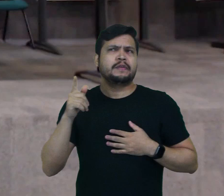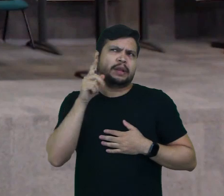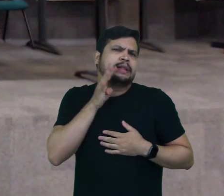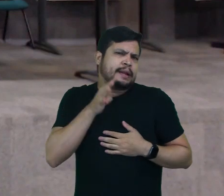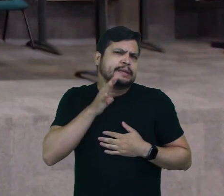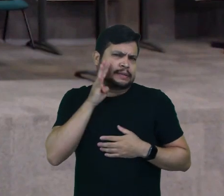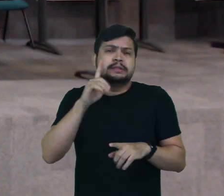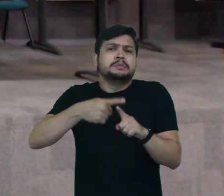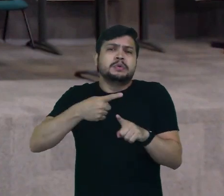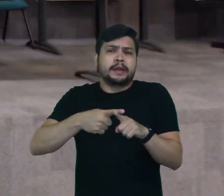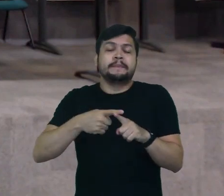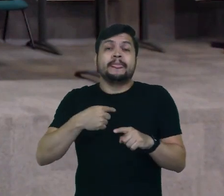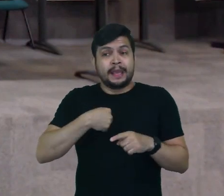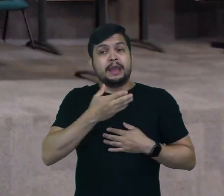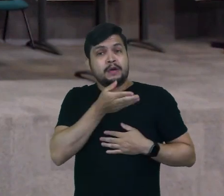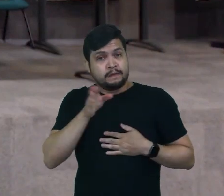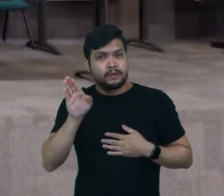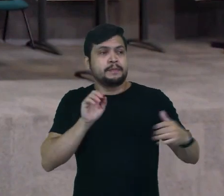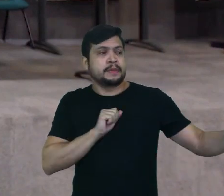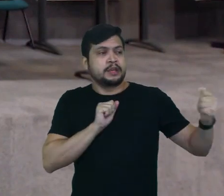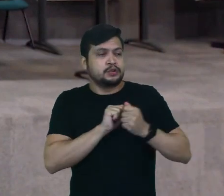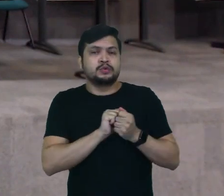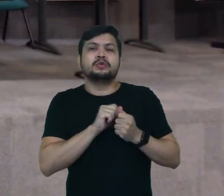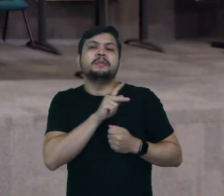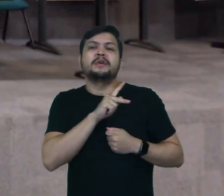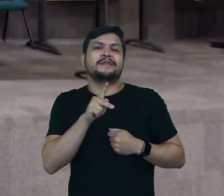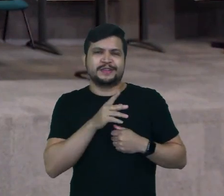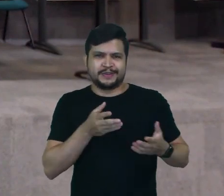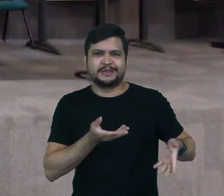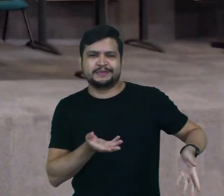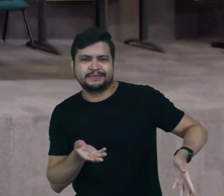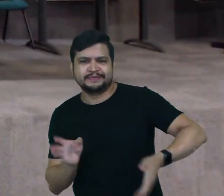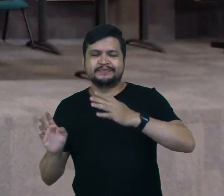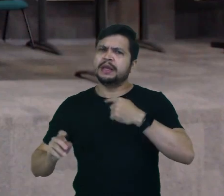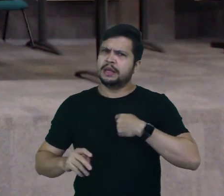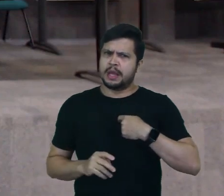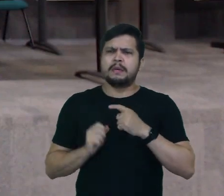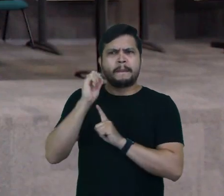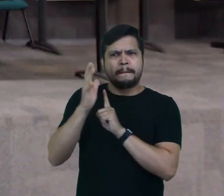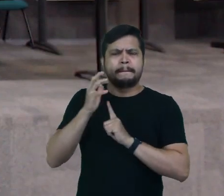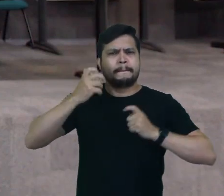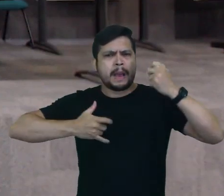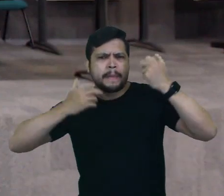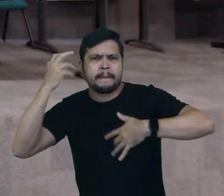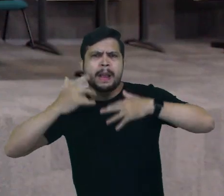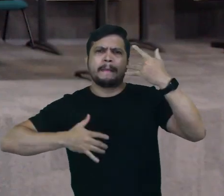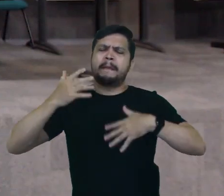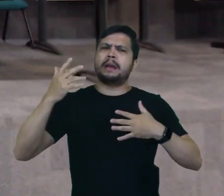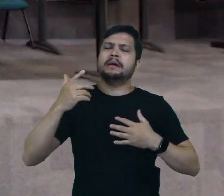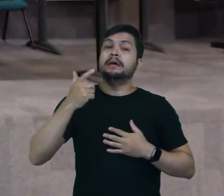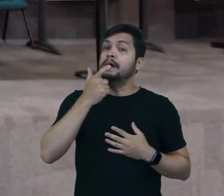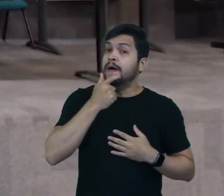foi um outro professor comigo, e a minha palestra, os chineses conseguiram me entender. Então,